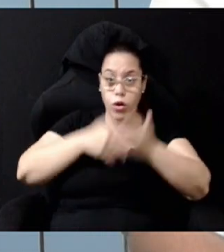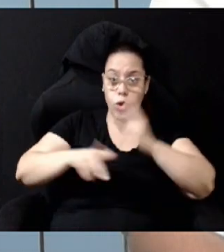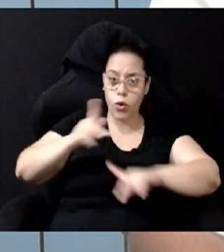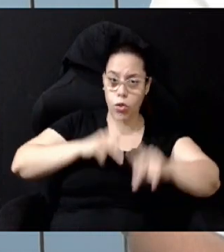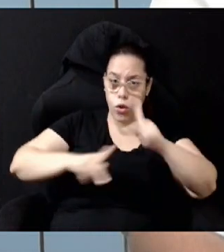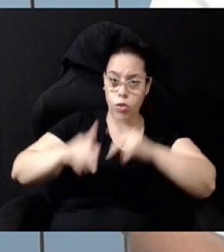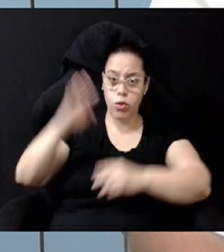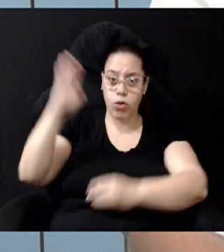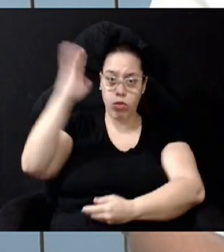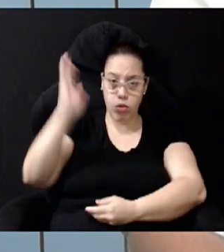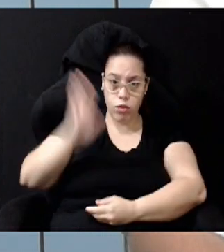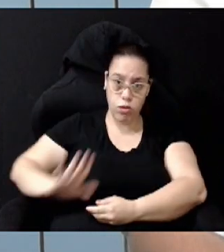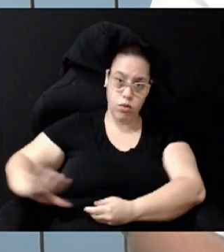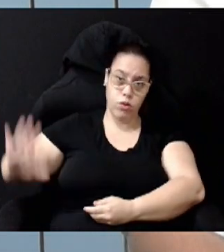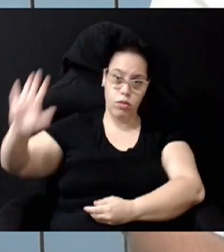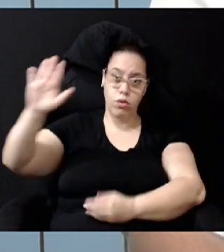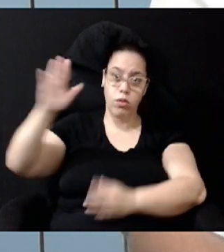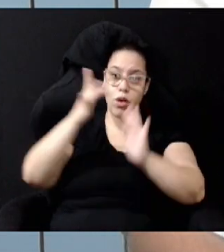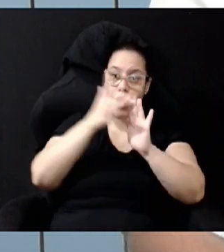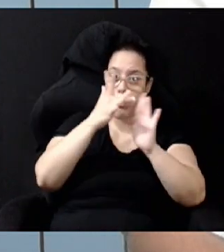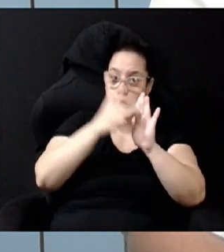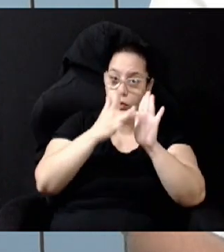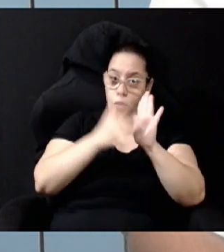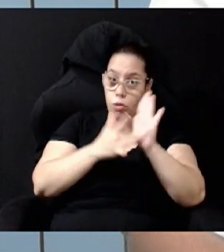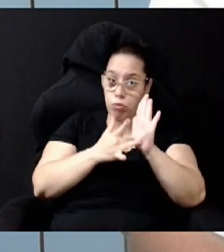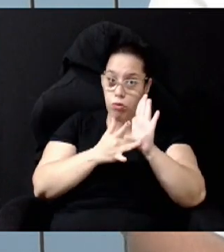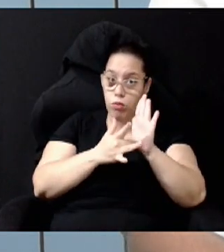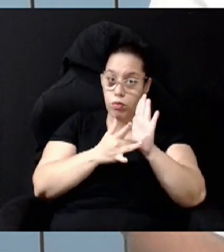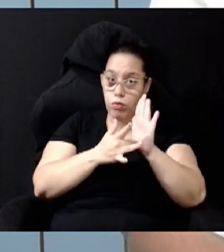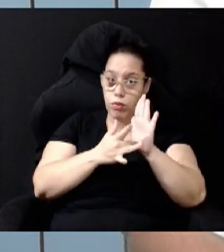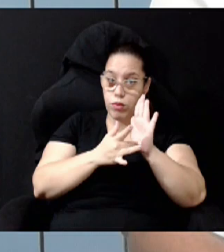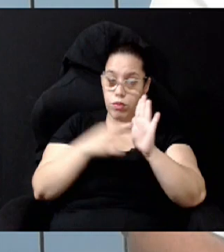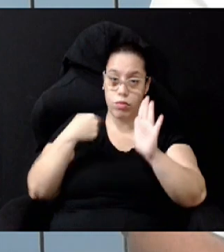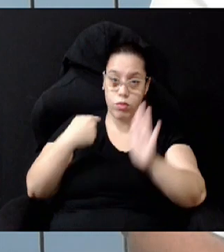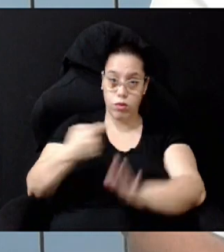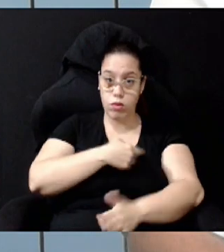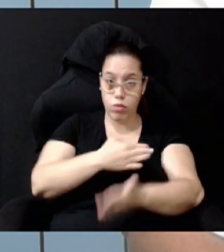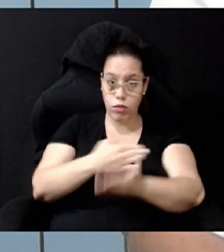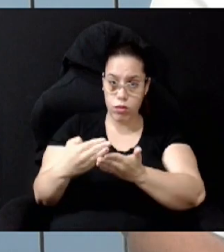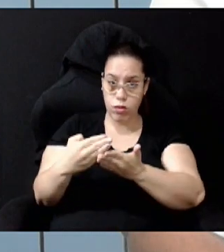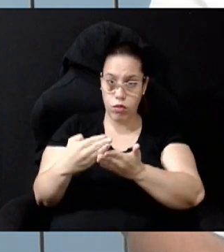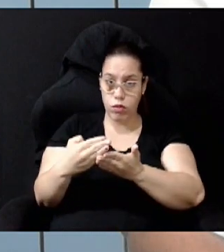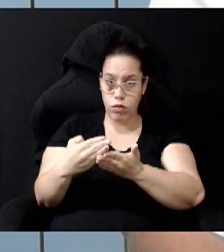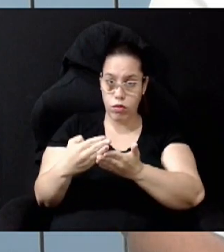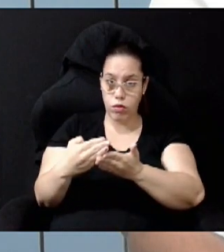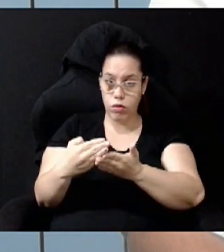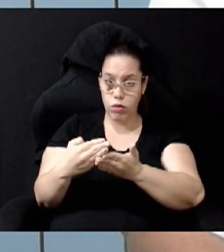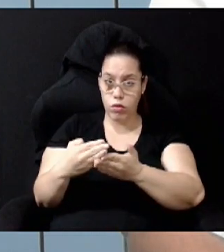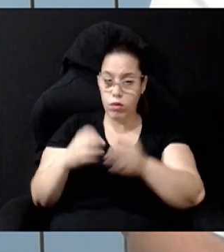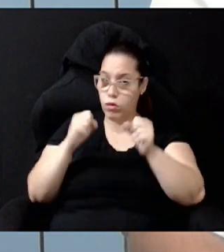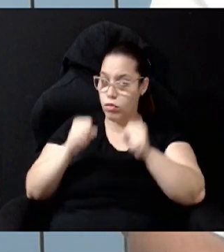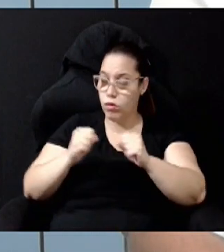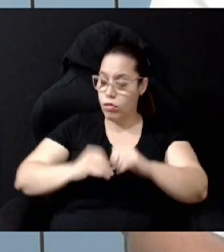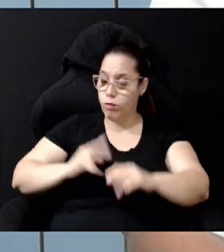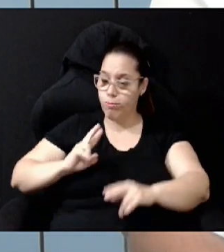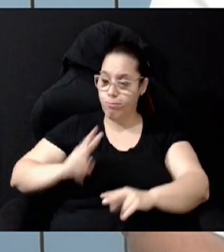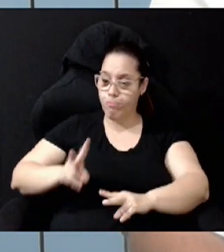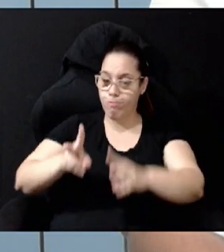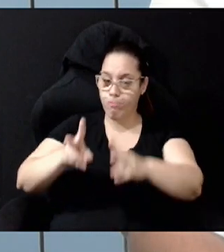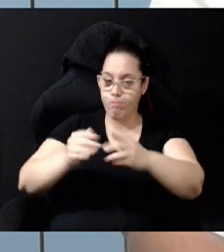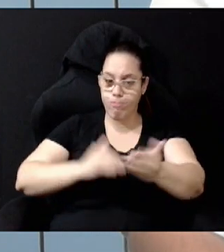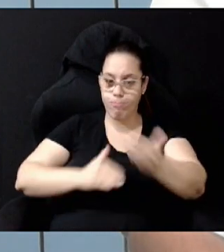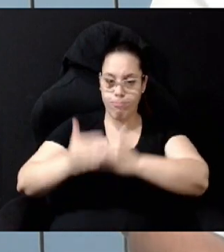colocando as suas pautas, que nós, a partir daqui, possamos dar contribuições muito